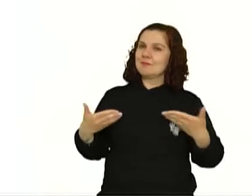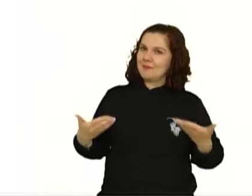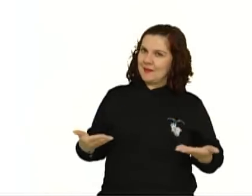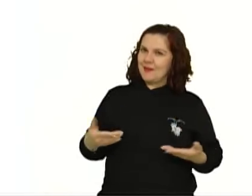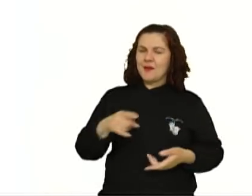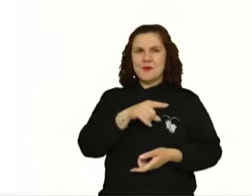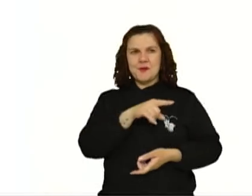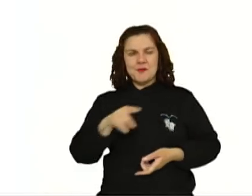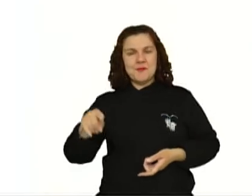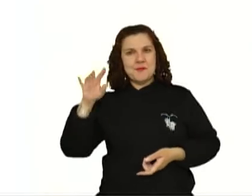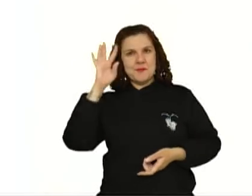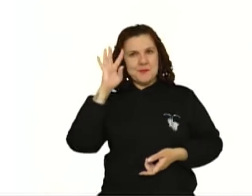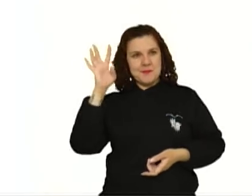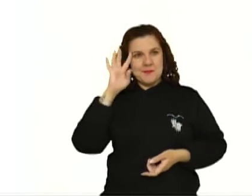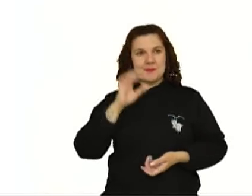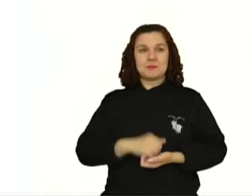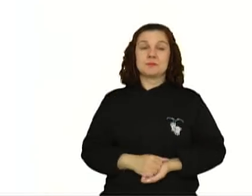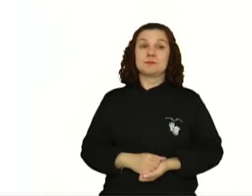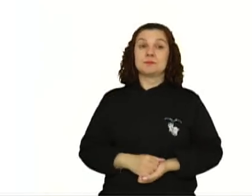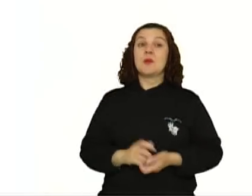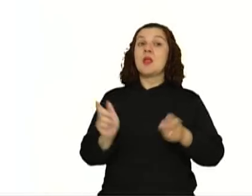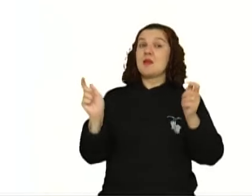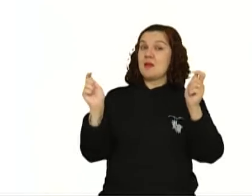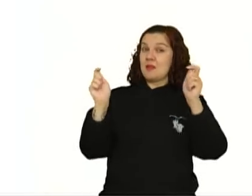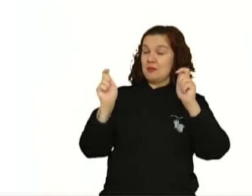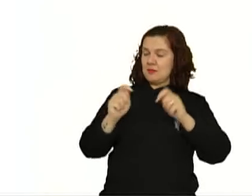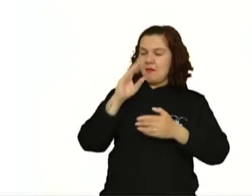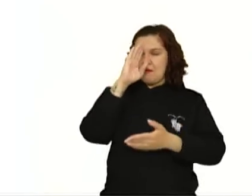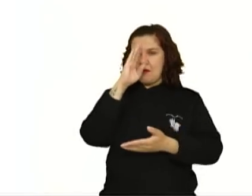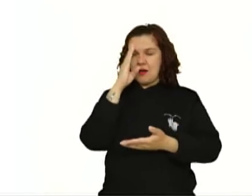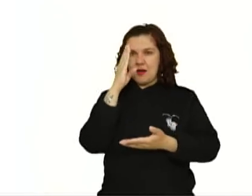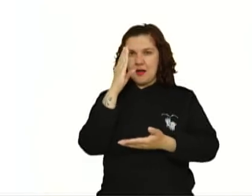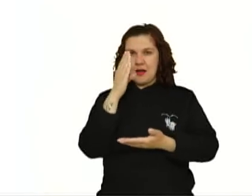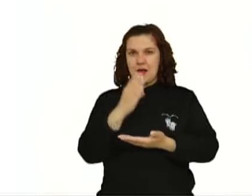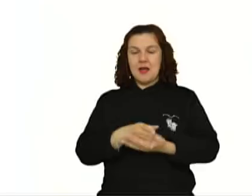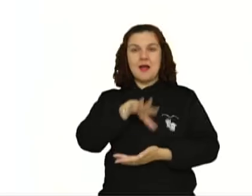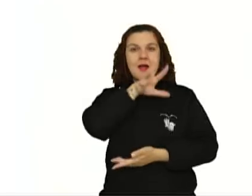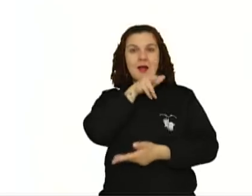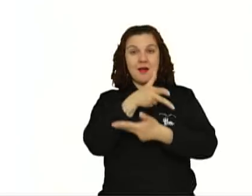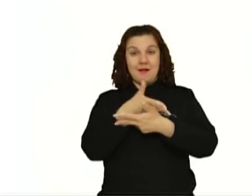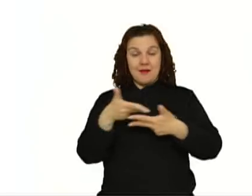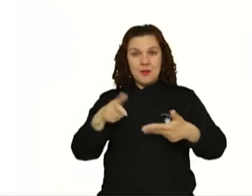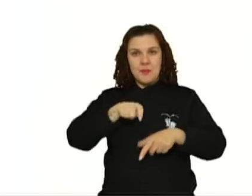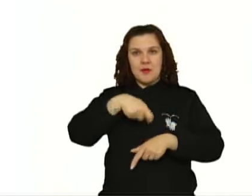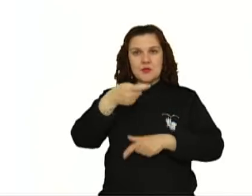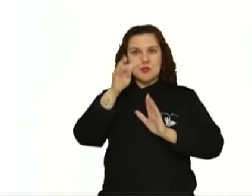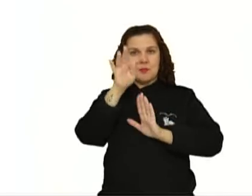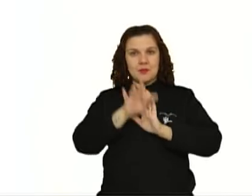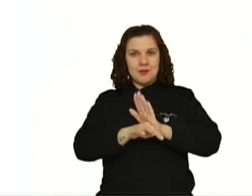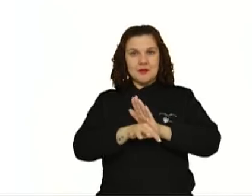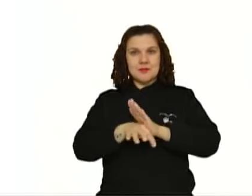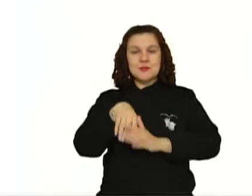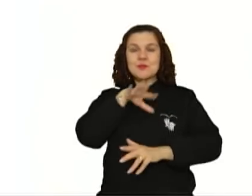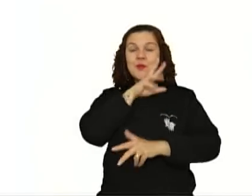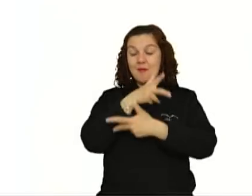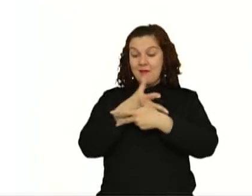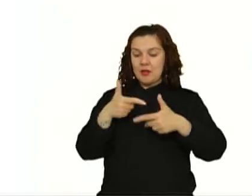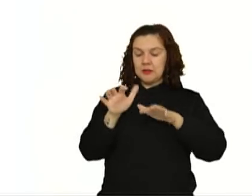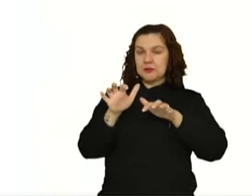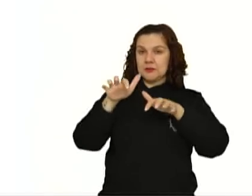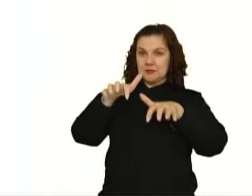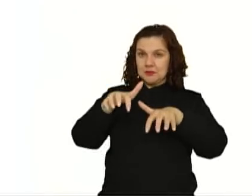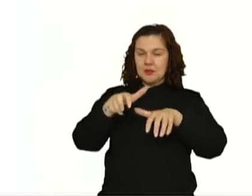Agora vamos pensar um pouquinho lá. Pode-se concluir que o texto sobre animais silvestres de